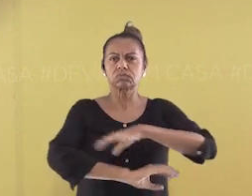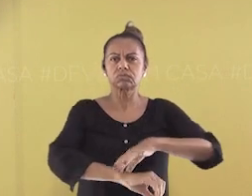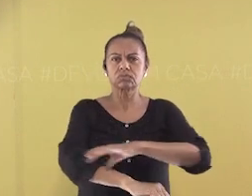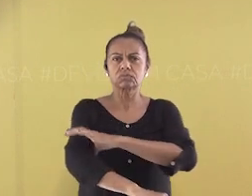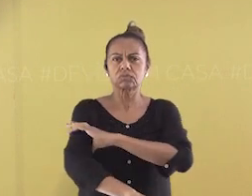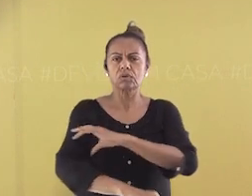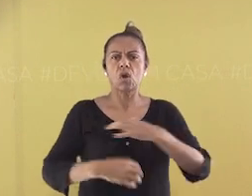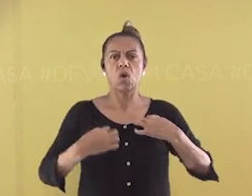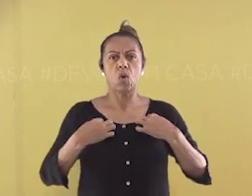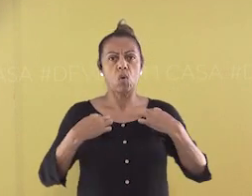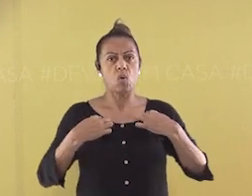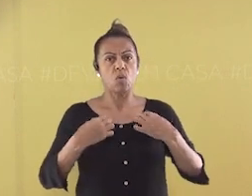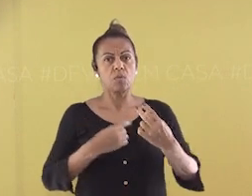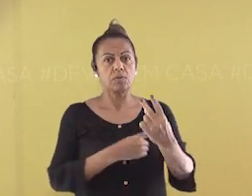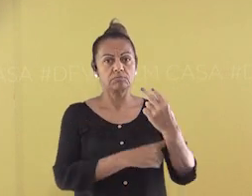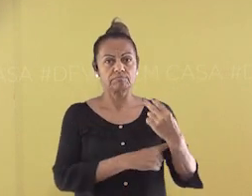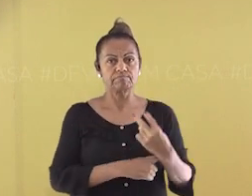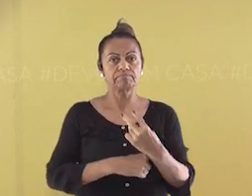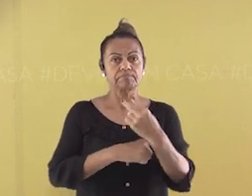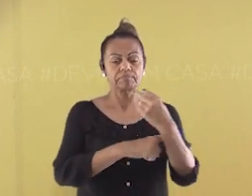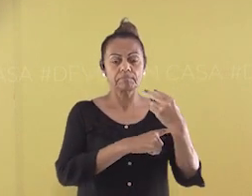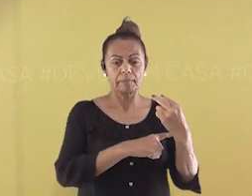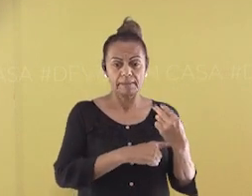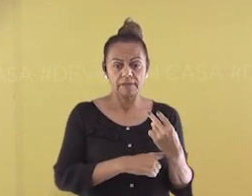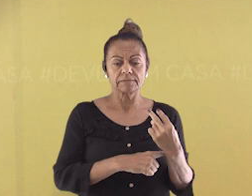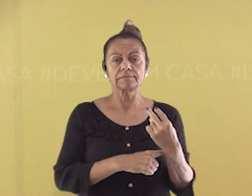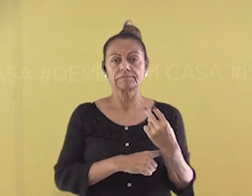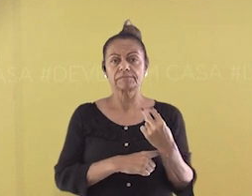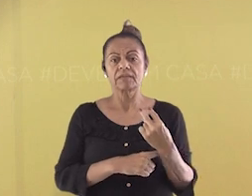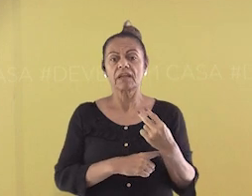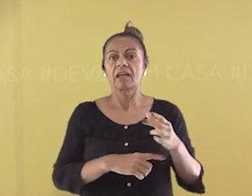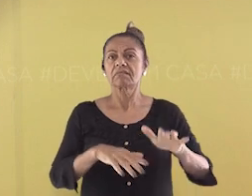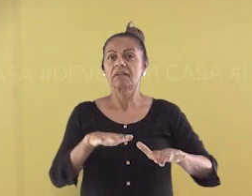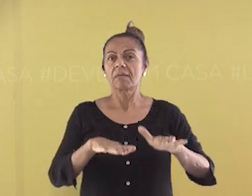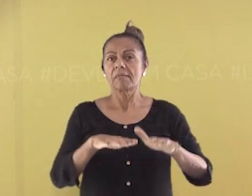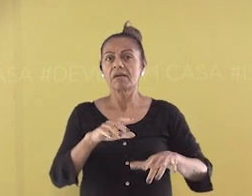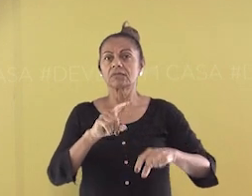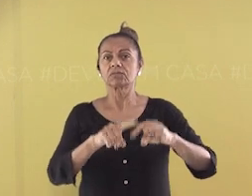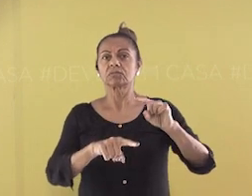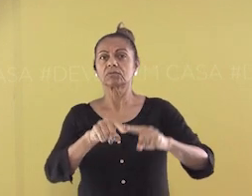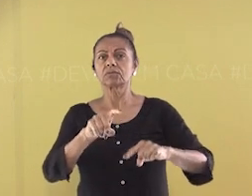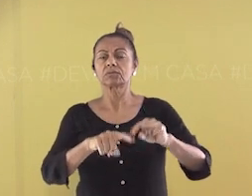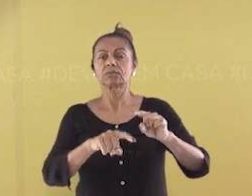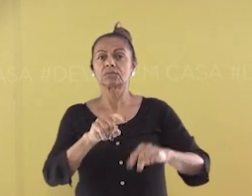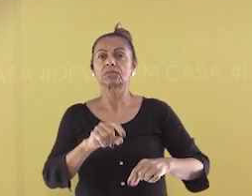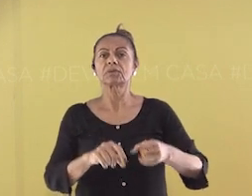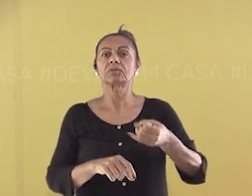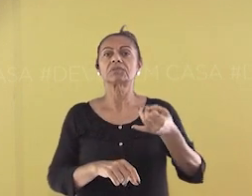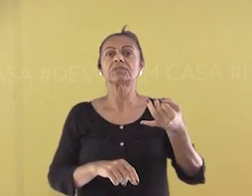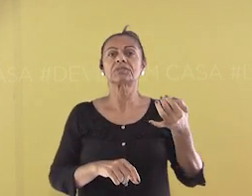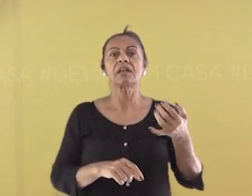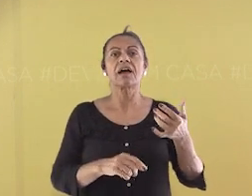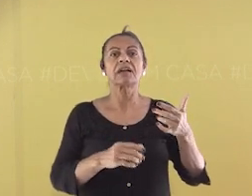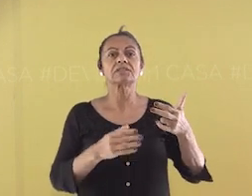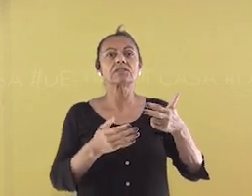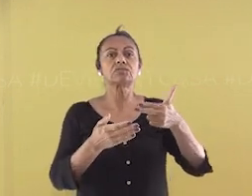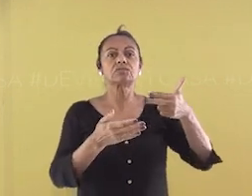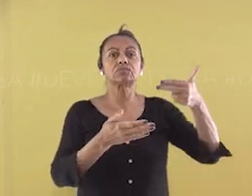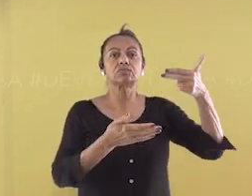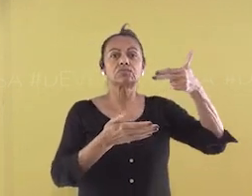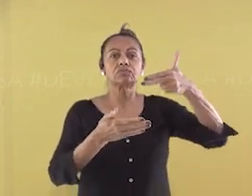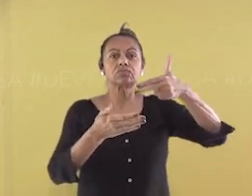doenças dependendo do produto que foi utilizado, do tempo de exposição e quantidade absorvida pelo